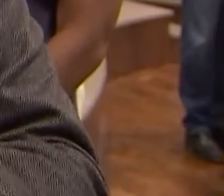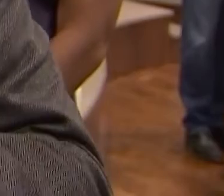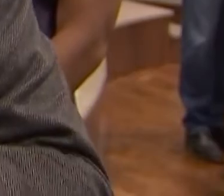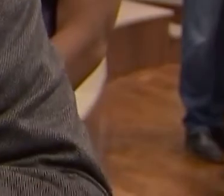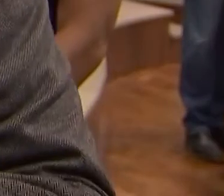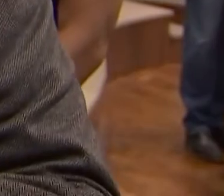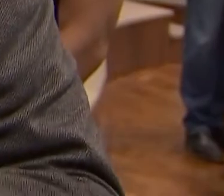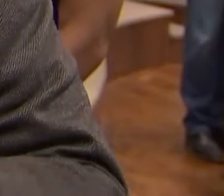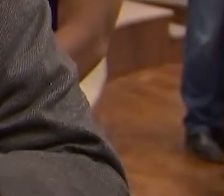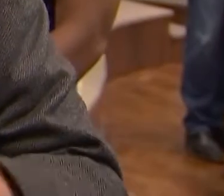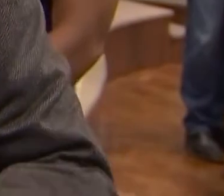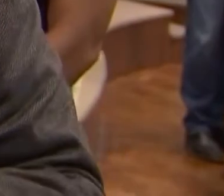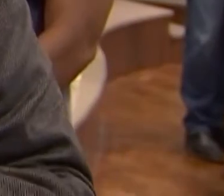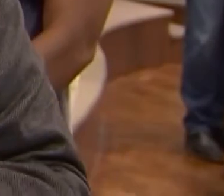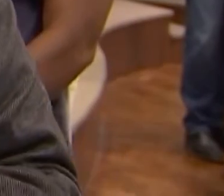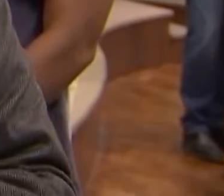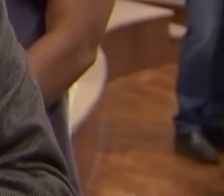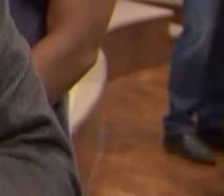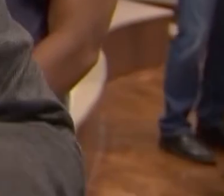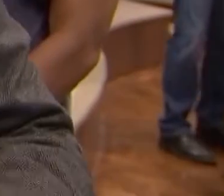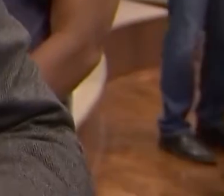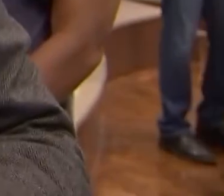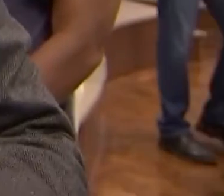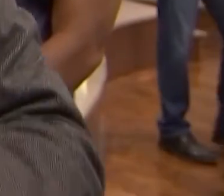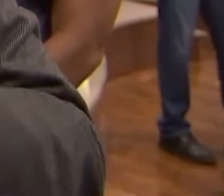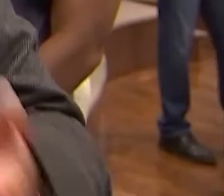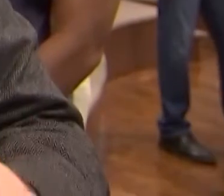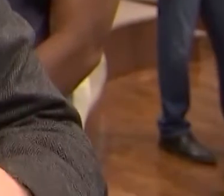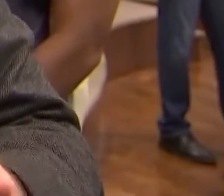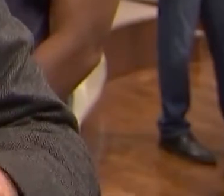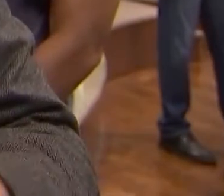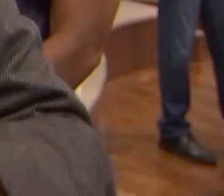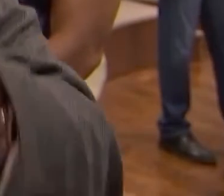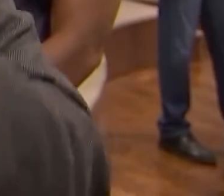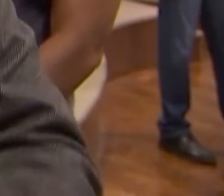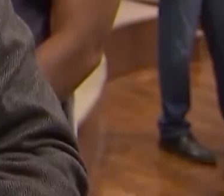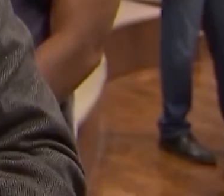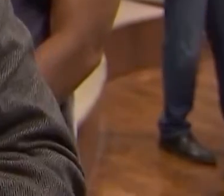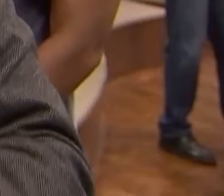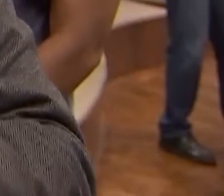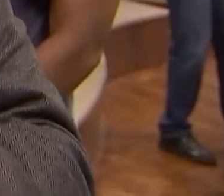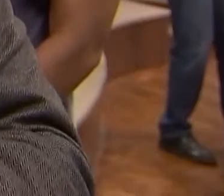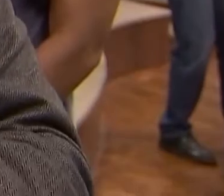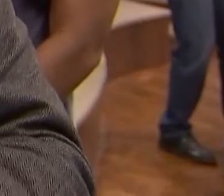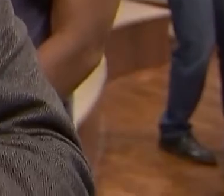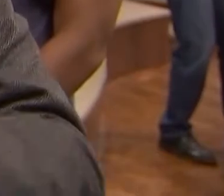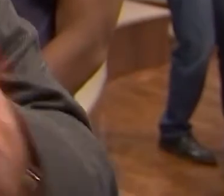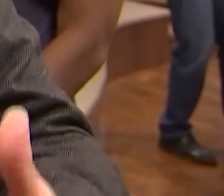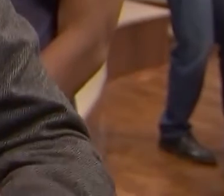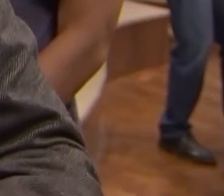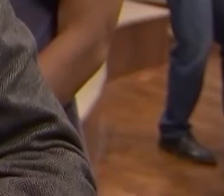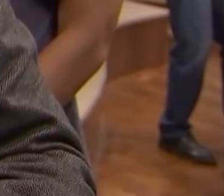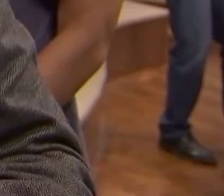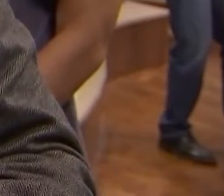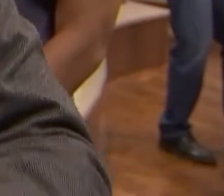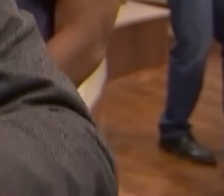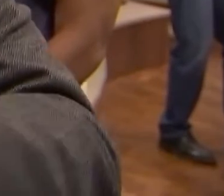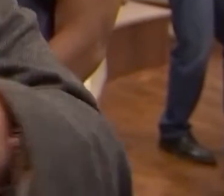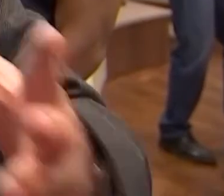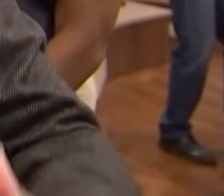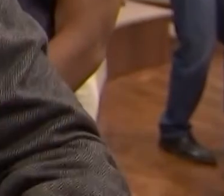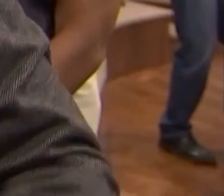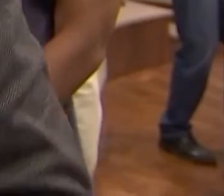porque nós estamos com um problema na questão do morador de rua de saúde, né? Saúde pública. E tem que participar e tem que também estar dentro da